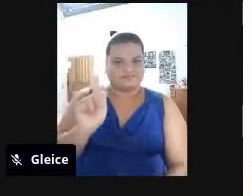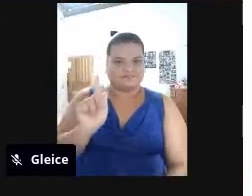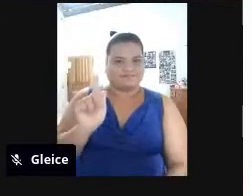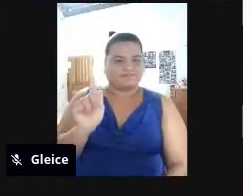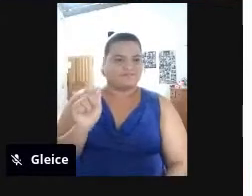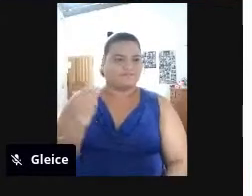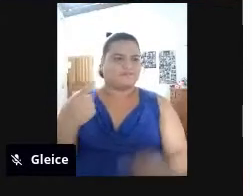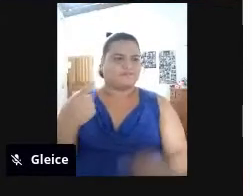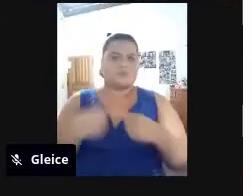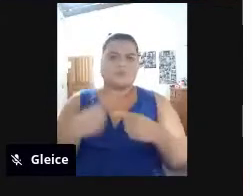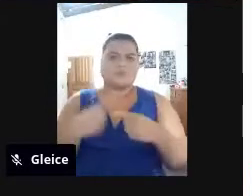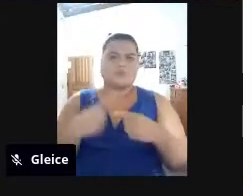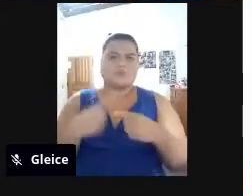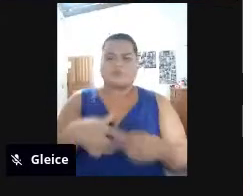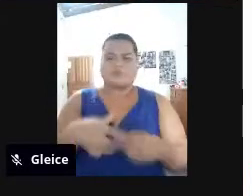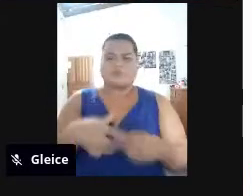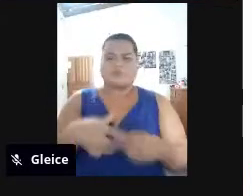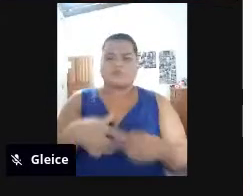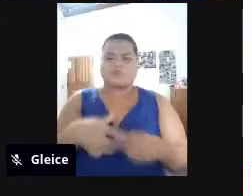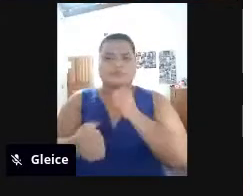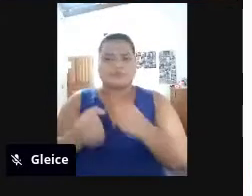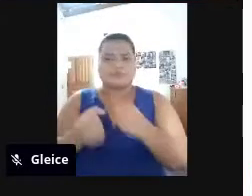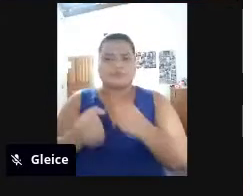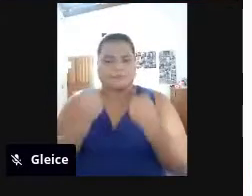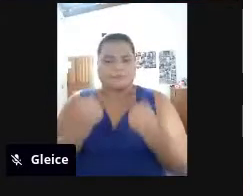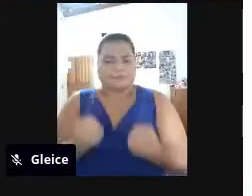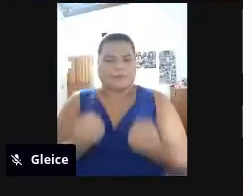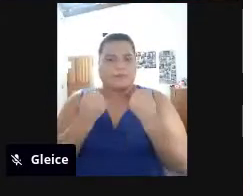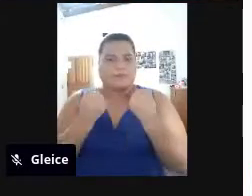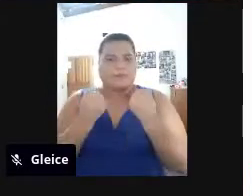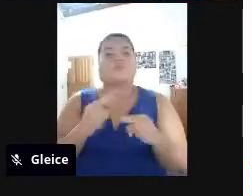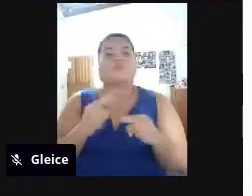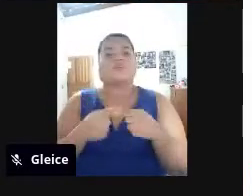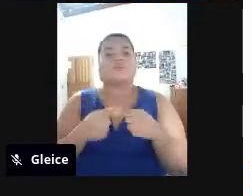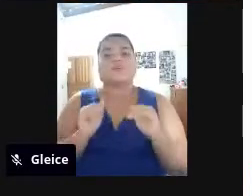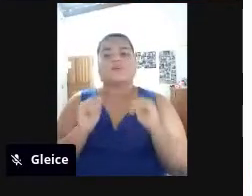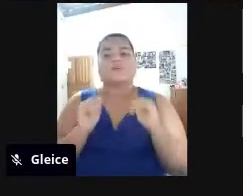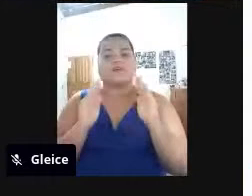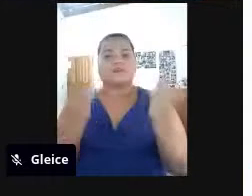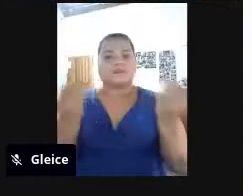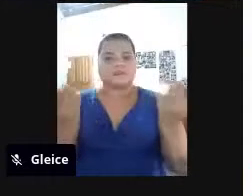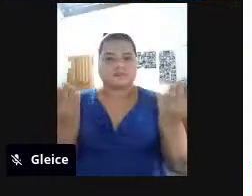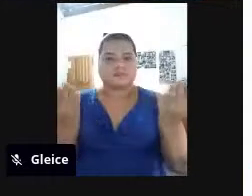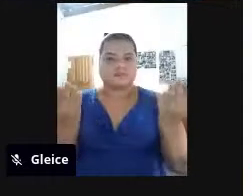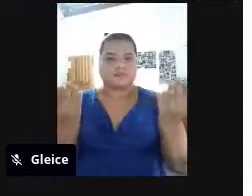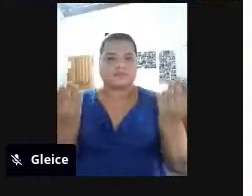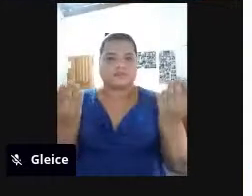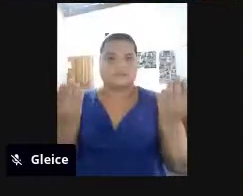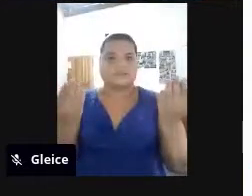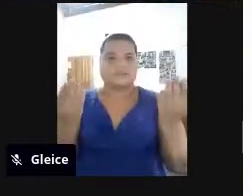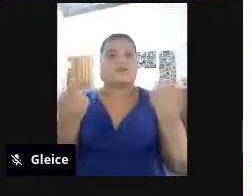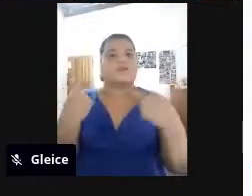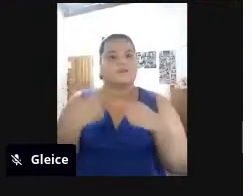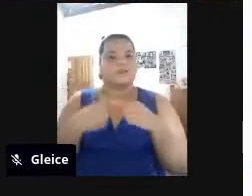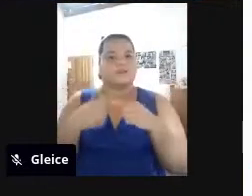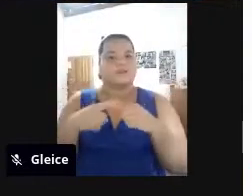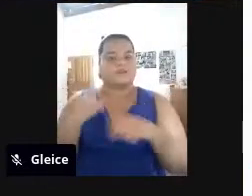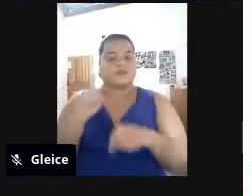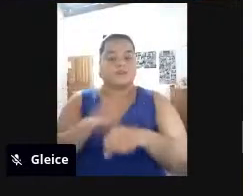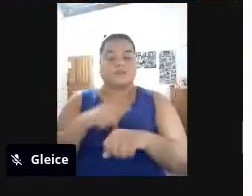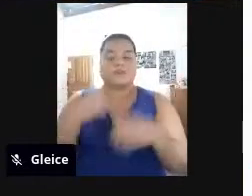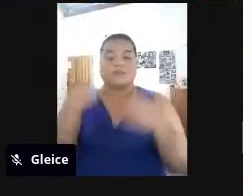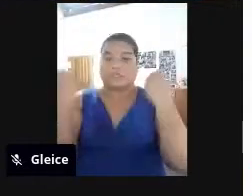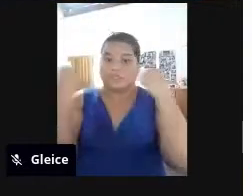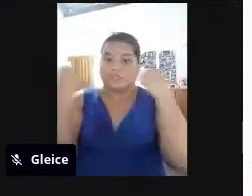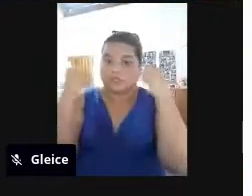força precisa de mais proteína que o atleta de endurance? Porque além de ter o consumo de aminoácidos durante o treino, há